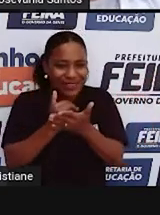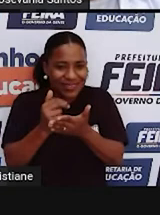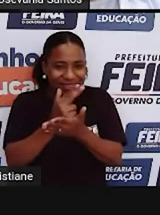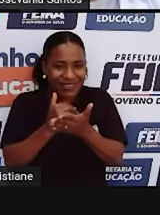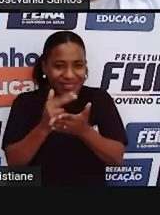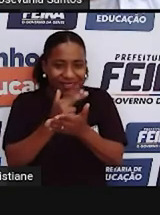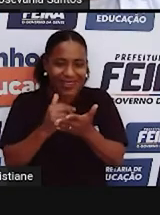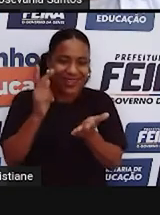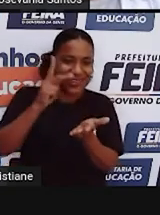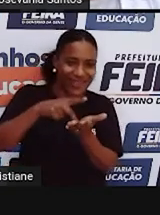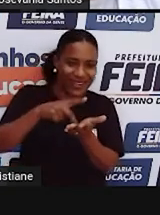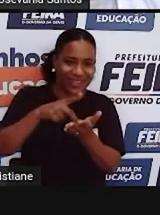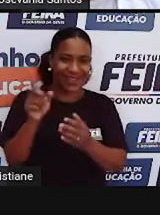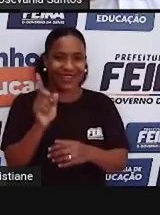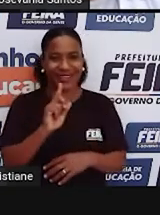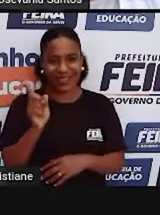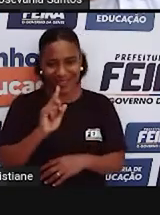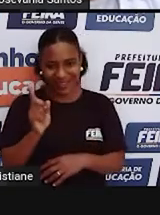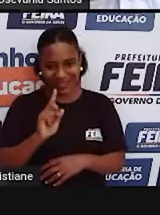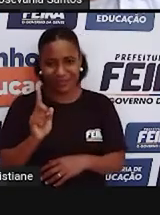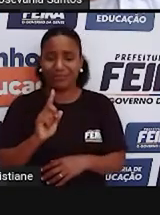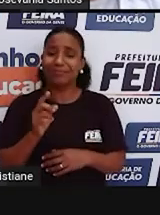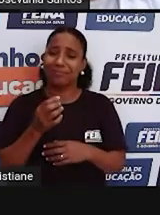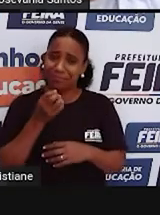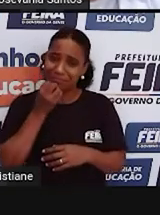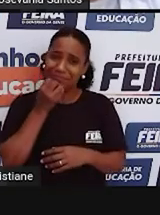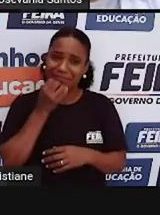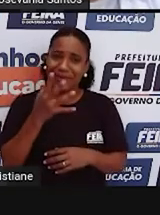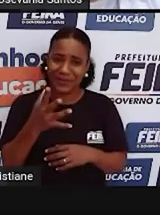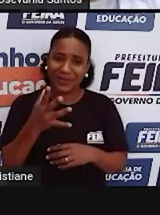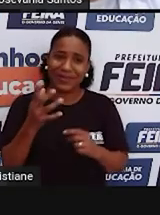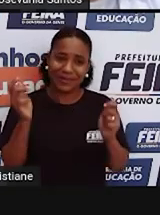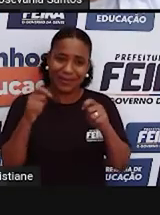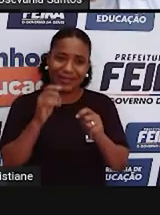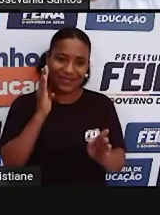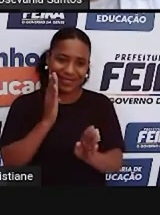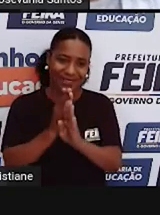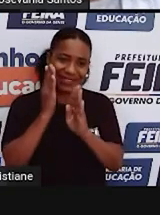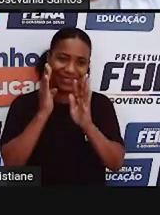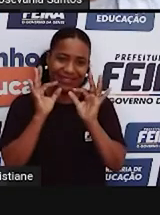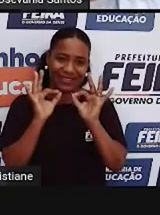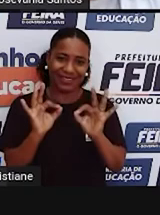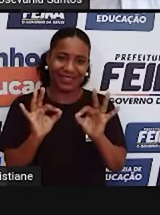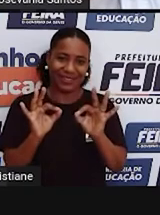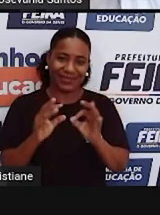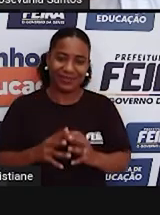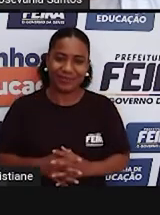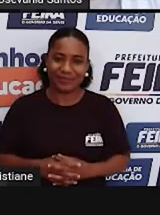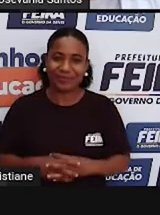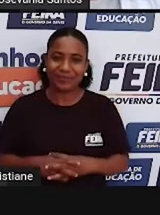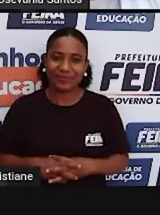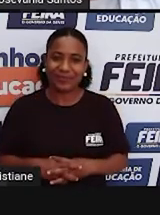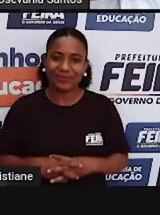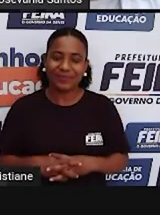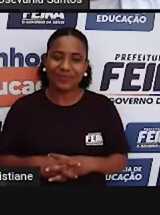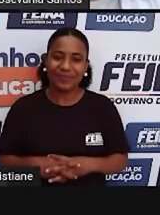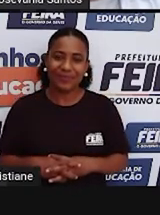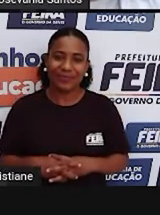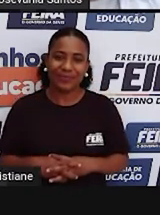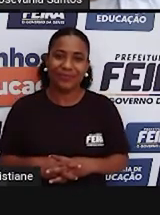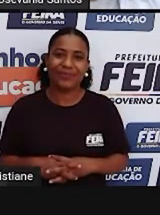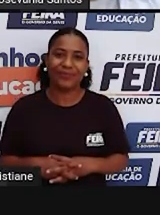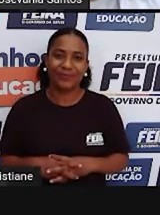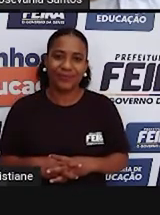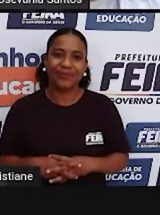eles são bons em indicar, né? Realmente o espaço que a gente vai. Aí outra forma também da